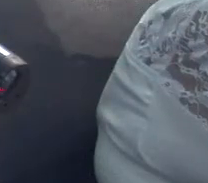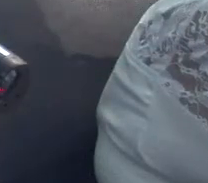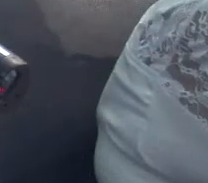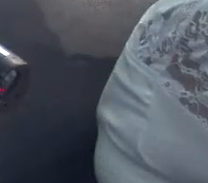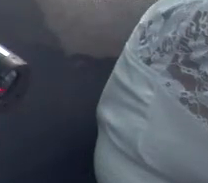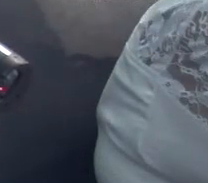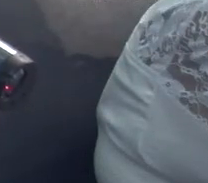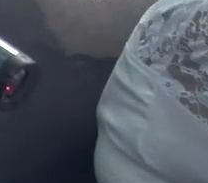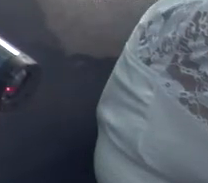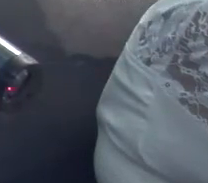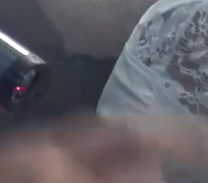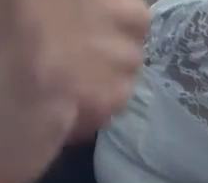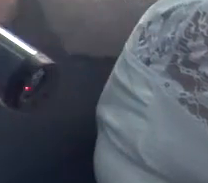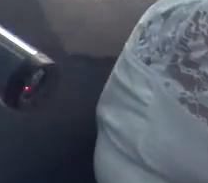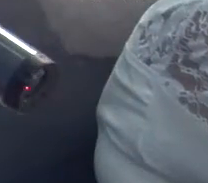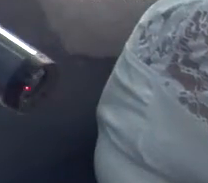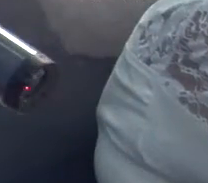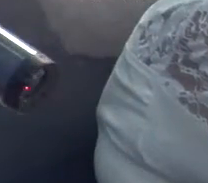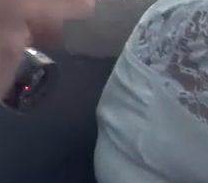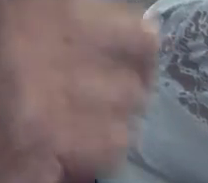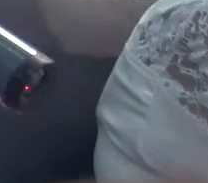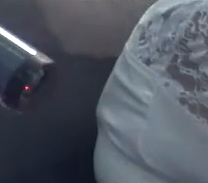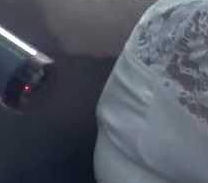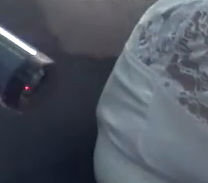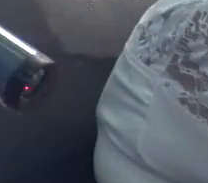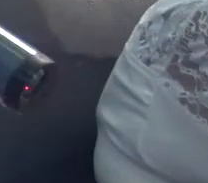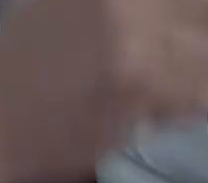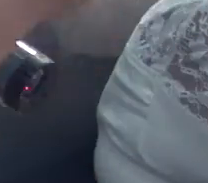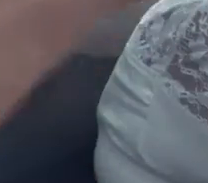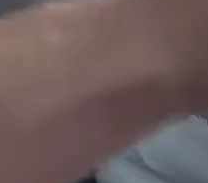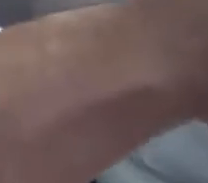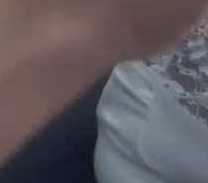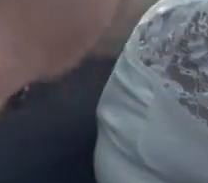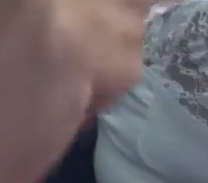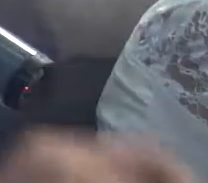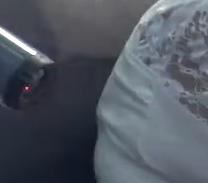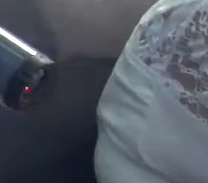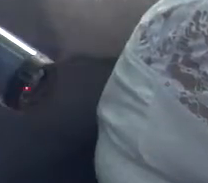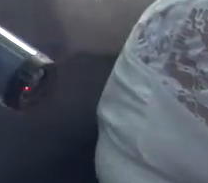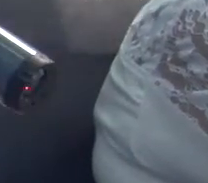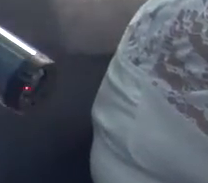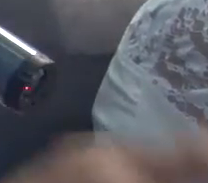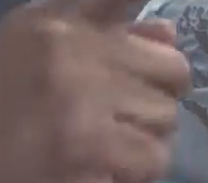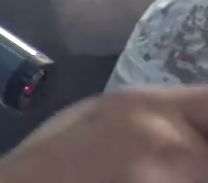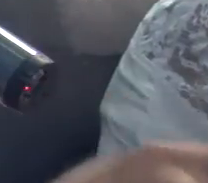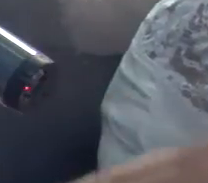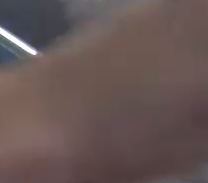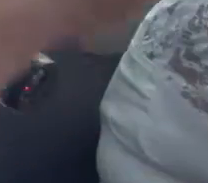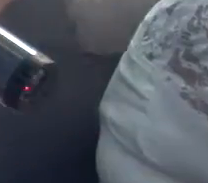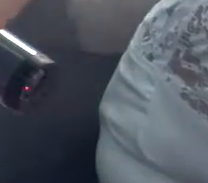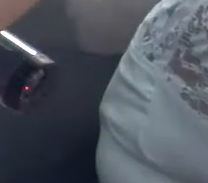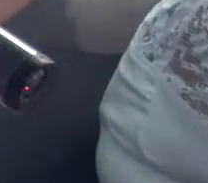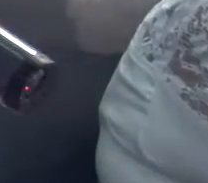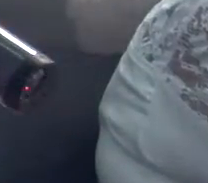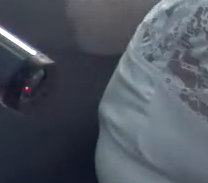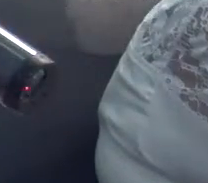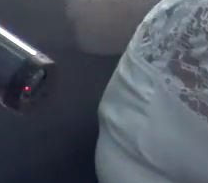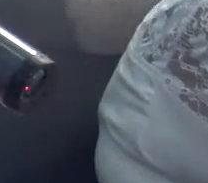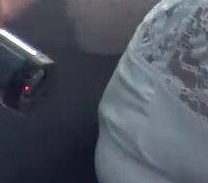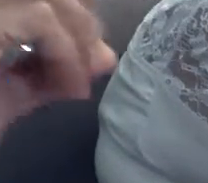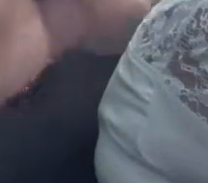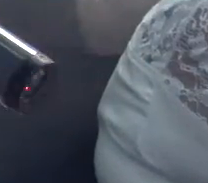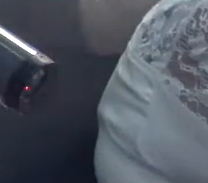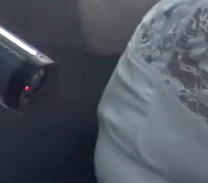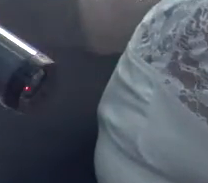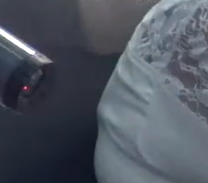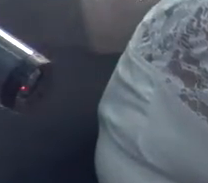escalão. Você pode ter o maior currículo que você tiver, quando você for procurar um emprego, você chega lá, nas agências